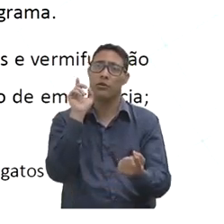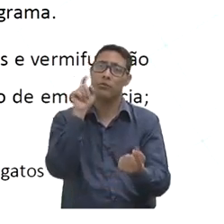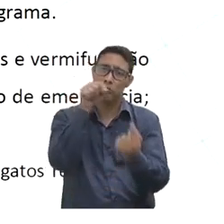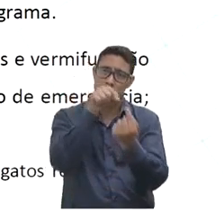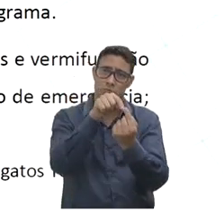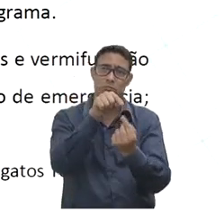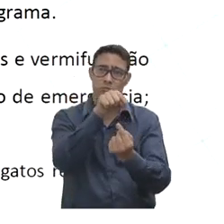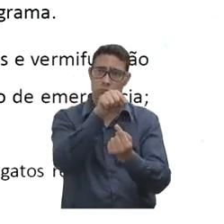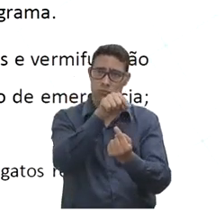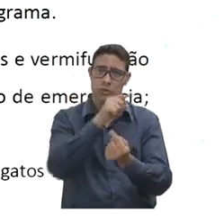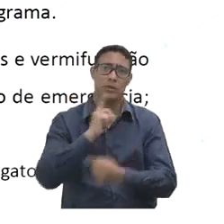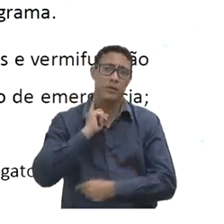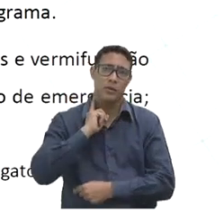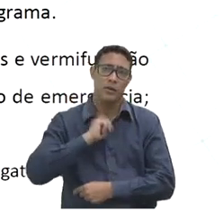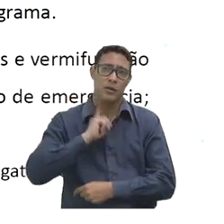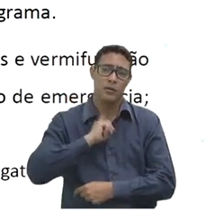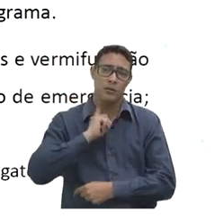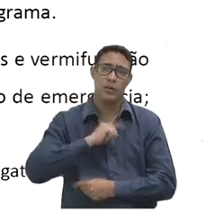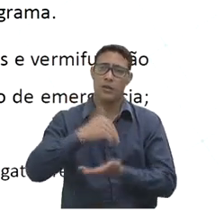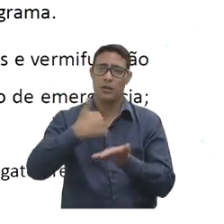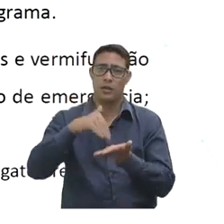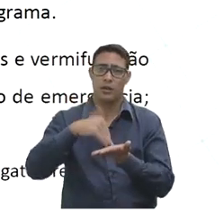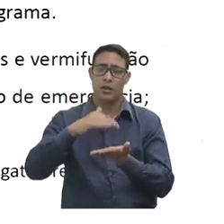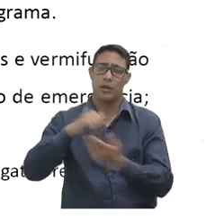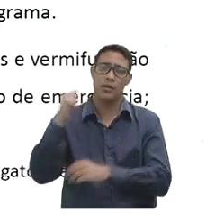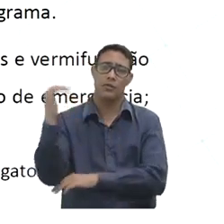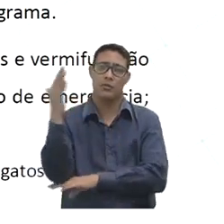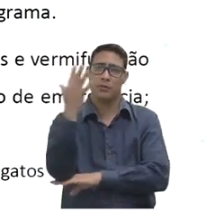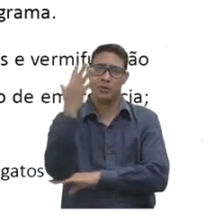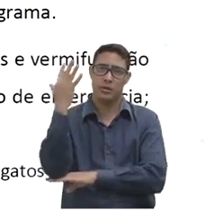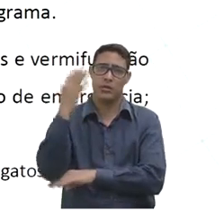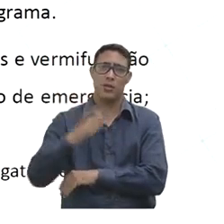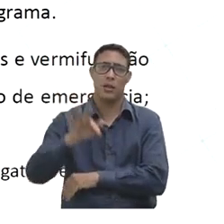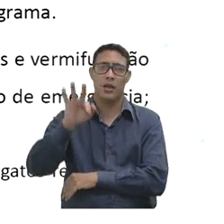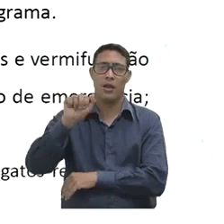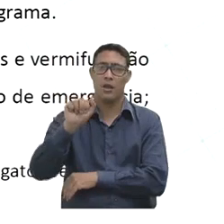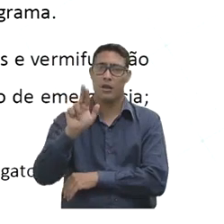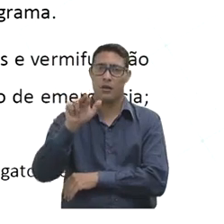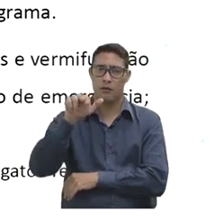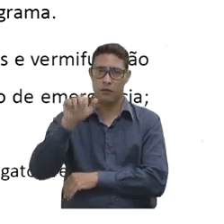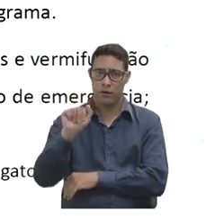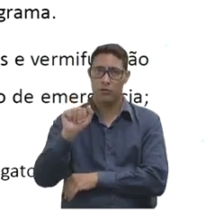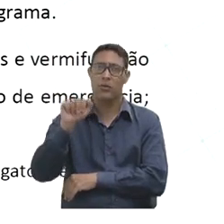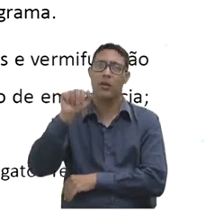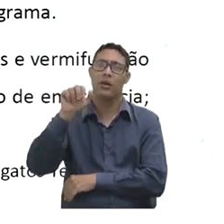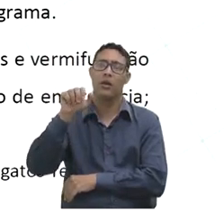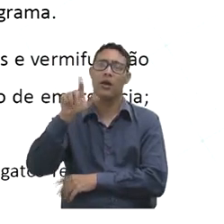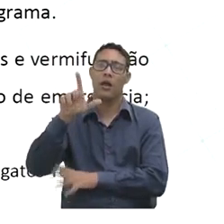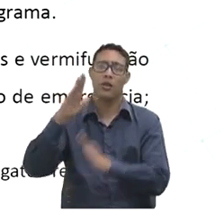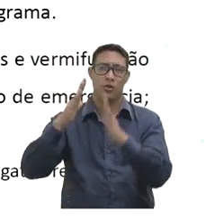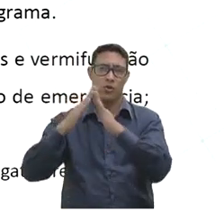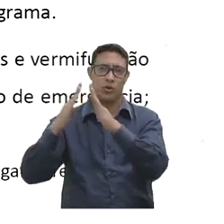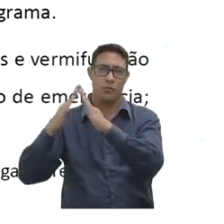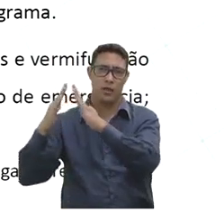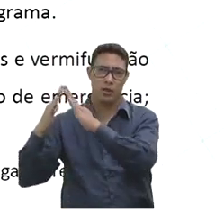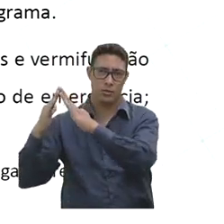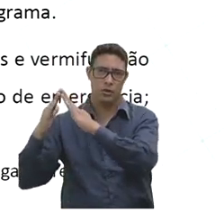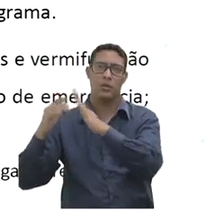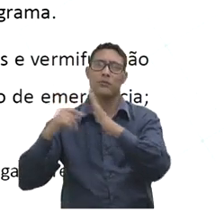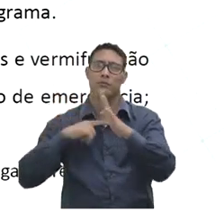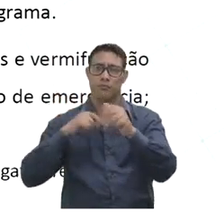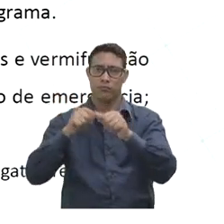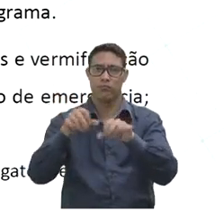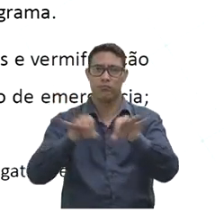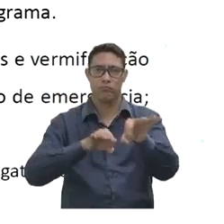no estado de Minas Gerais Santa Catarina de meio ambiente é a fauna doméstica e a gente também estruturou nos últimos tempos essa política na secretaria